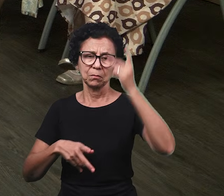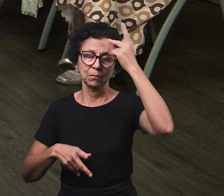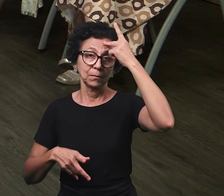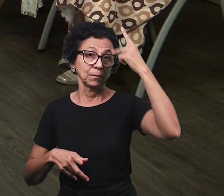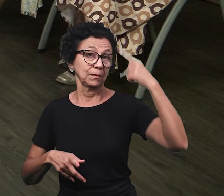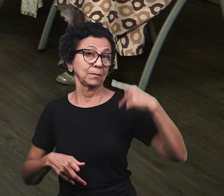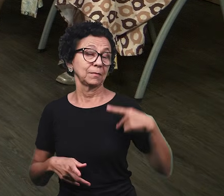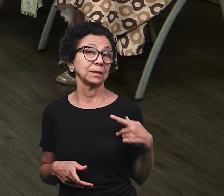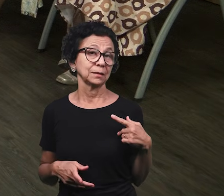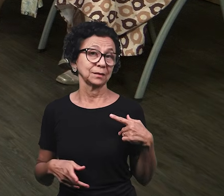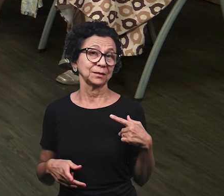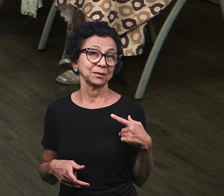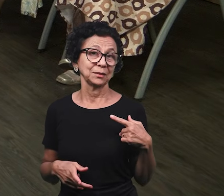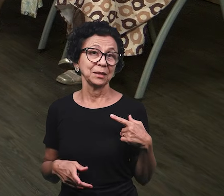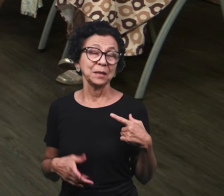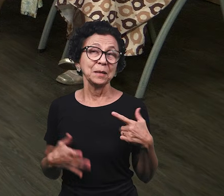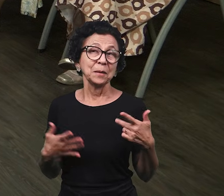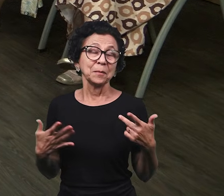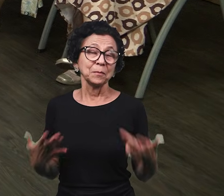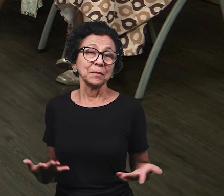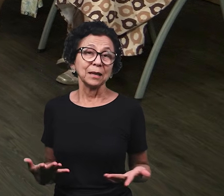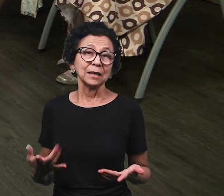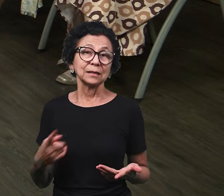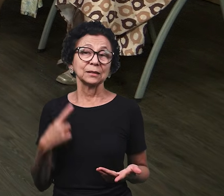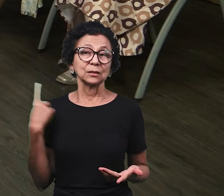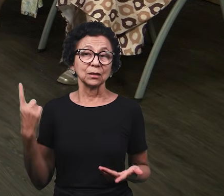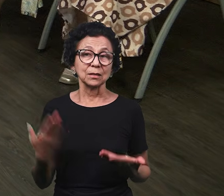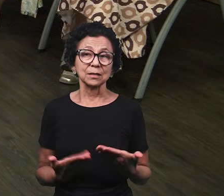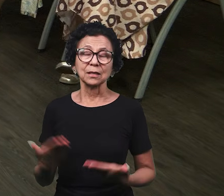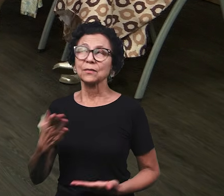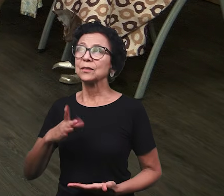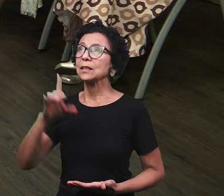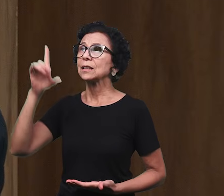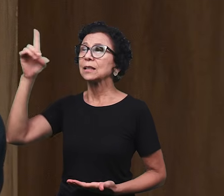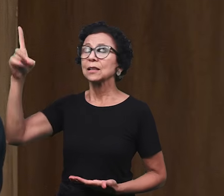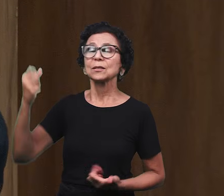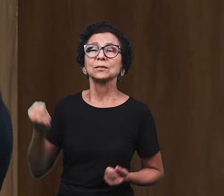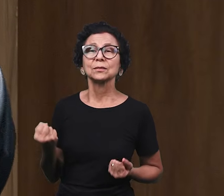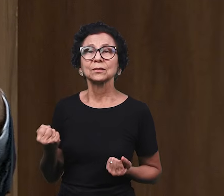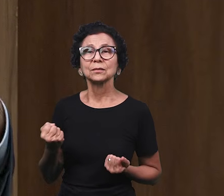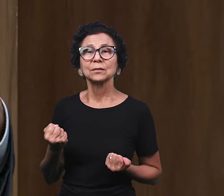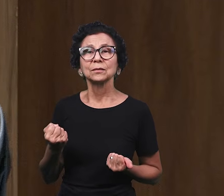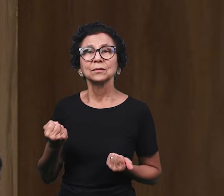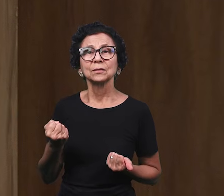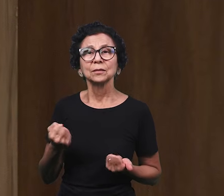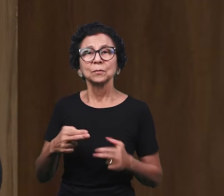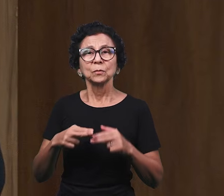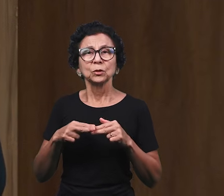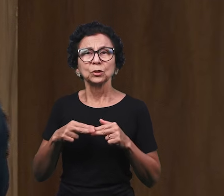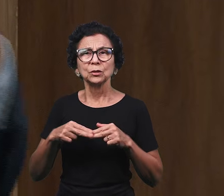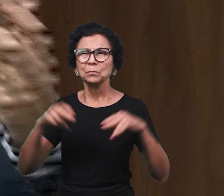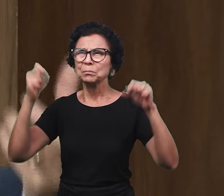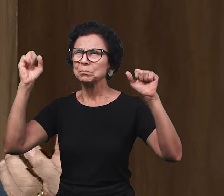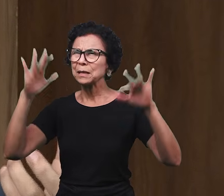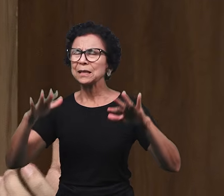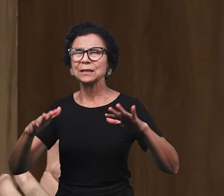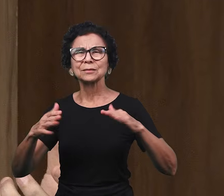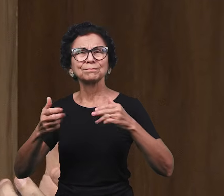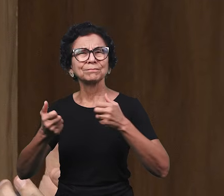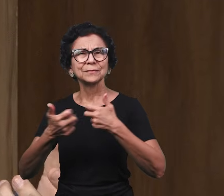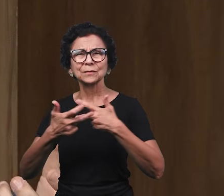sentimentos humanos. O sentimento de Deus é fazer, o amor de Deus é nós servirmos a Ele por